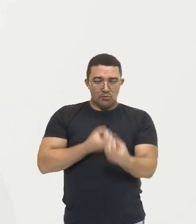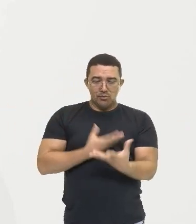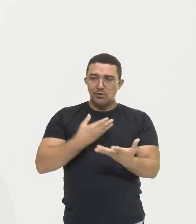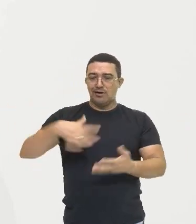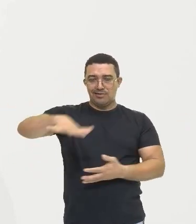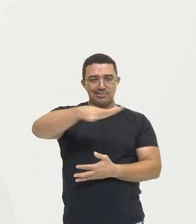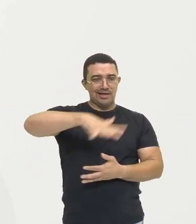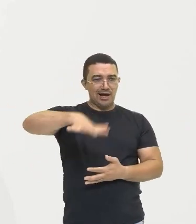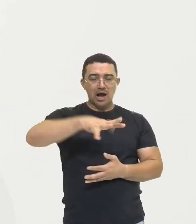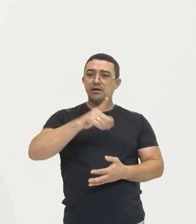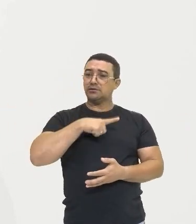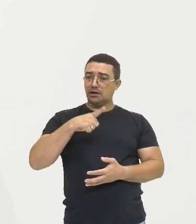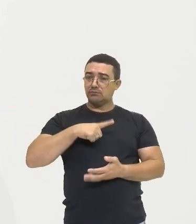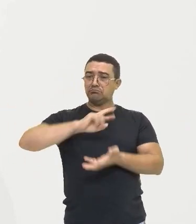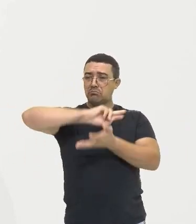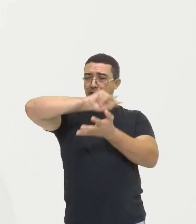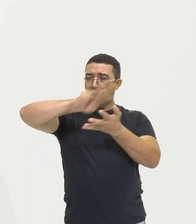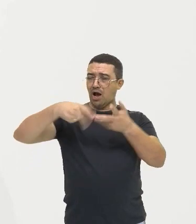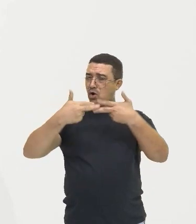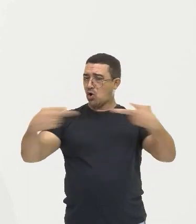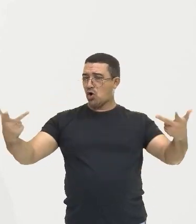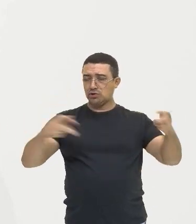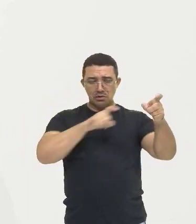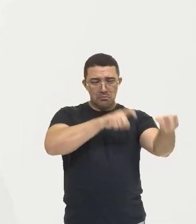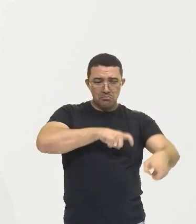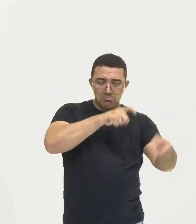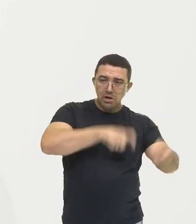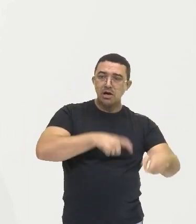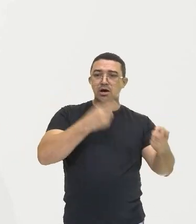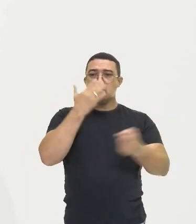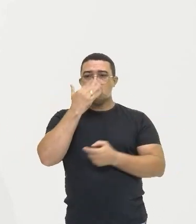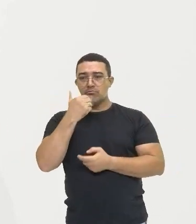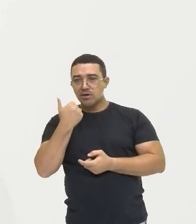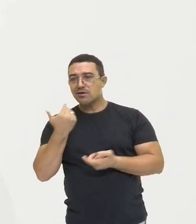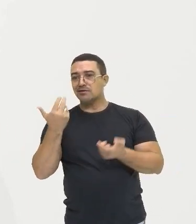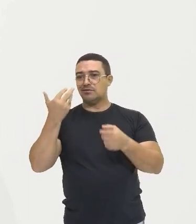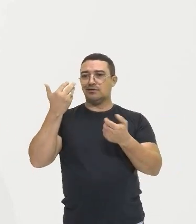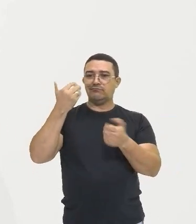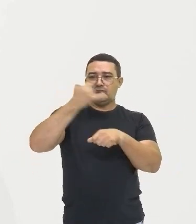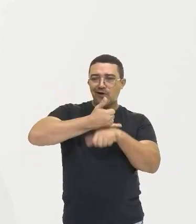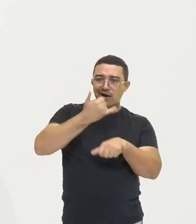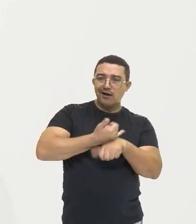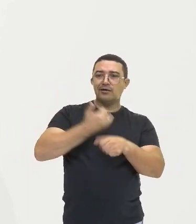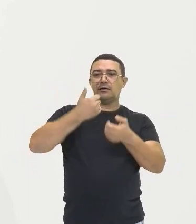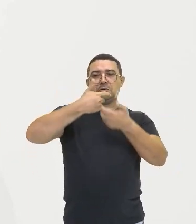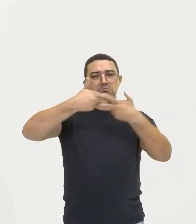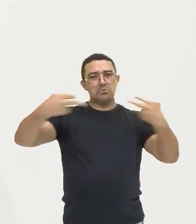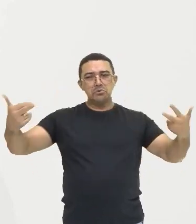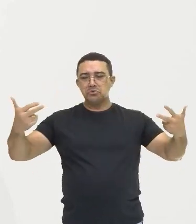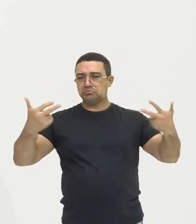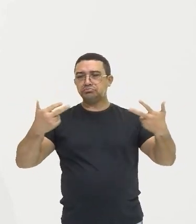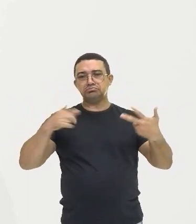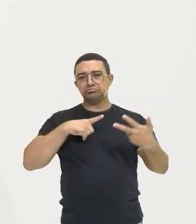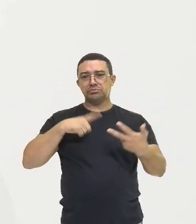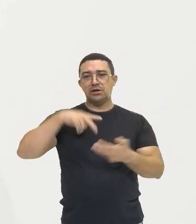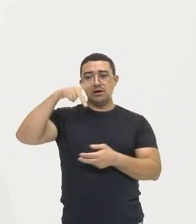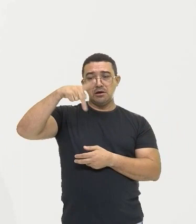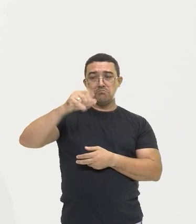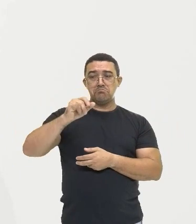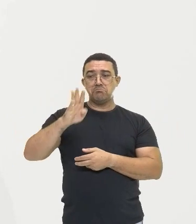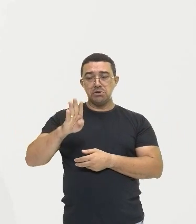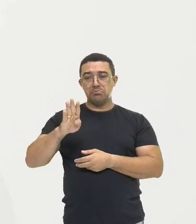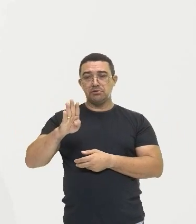território, produz um quantitativo de riqueza. Tudo aquilo que nós produzimos dentro do nosso país, nós chamamos de PIB. Ele pode ser um